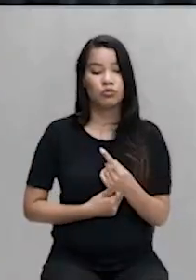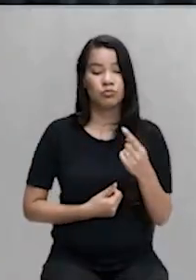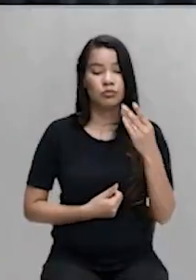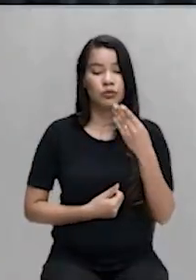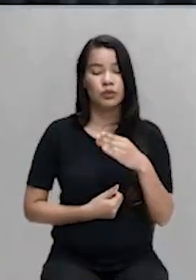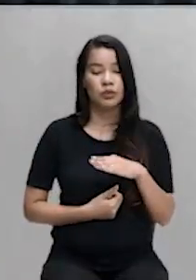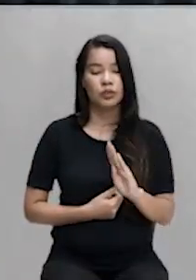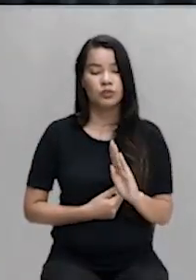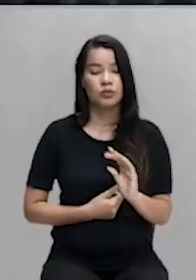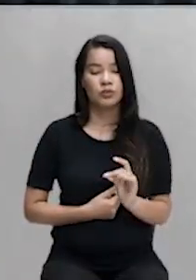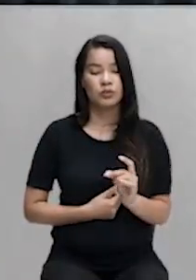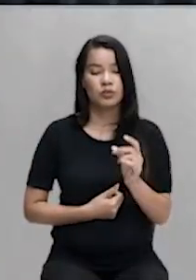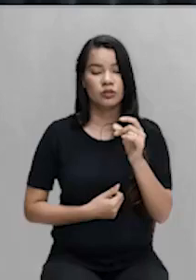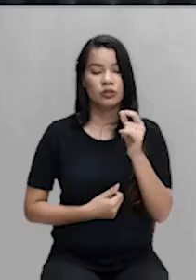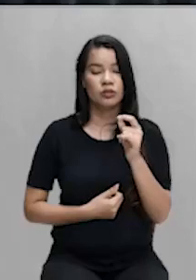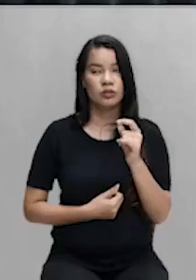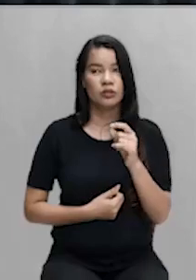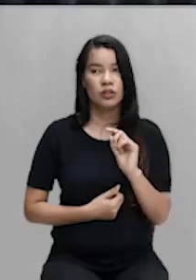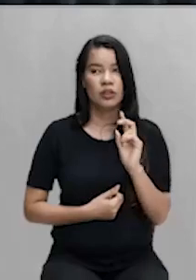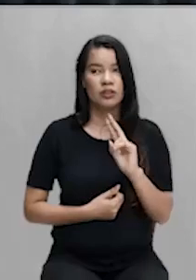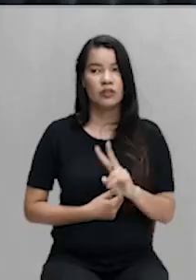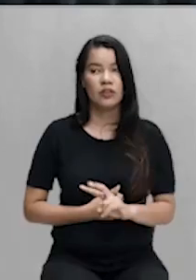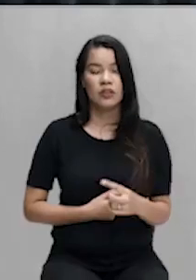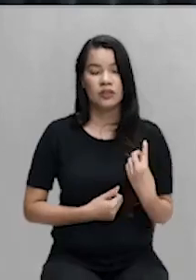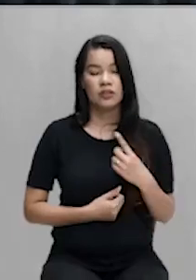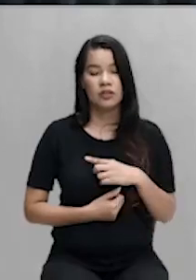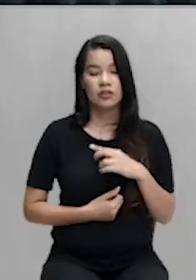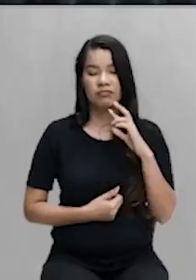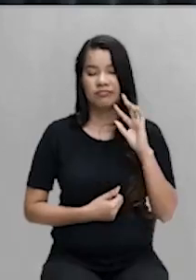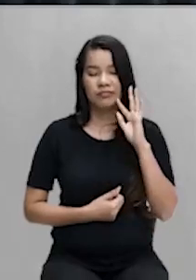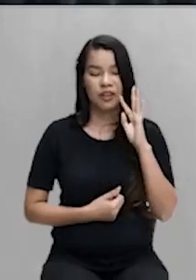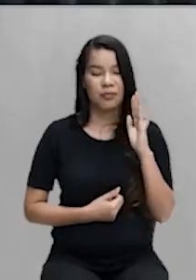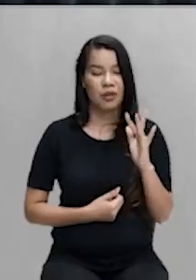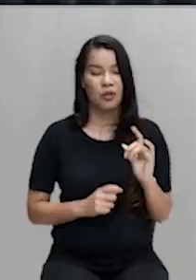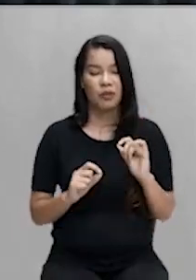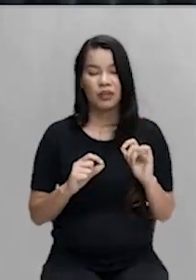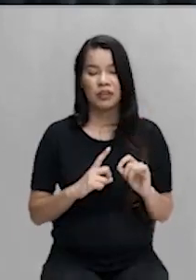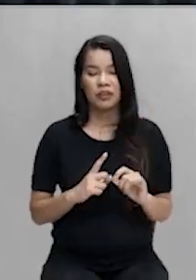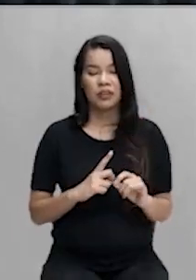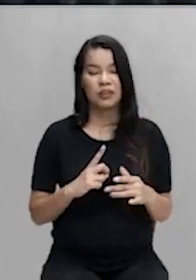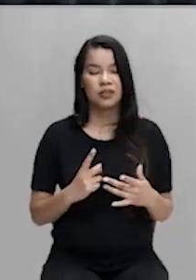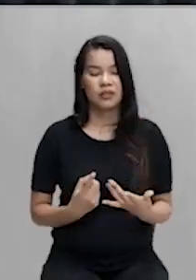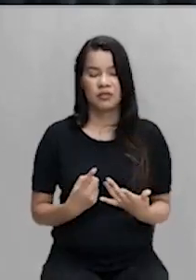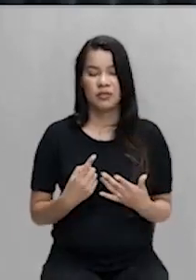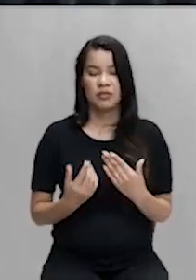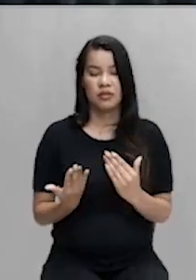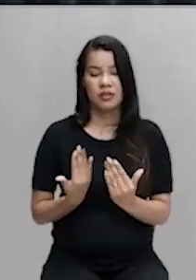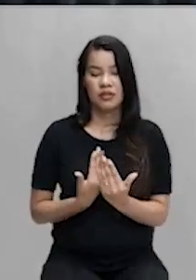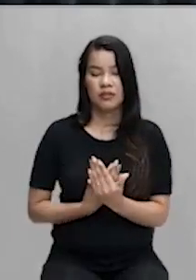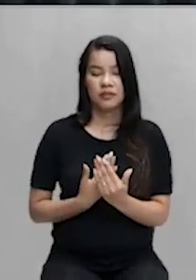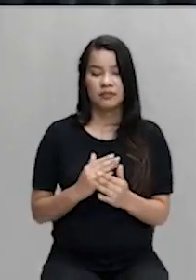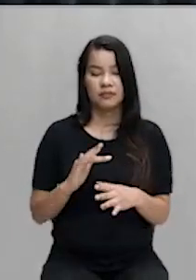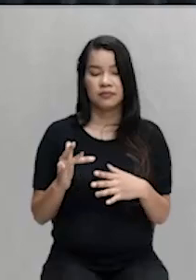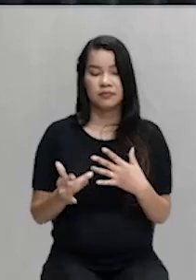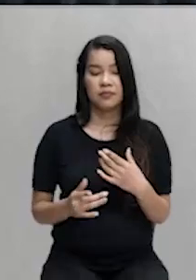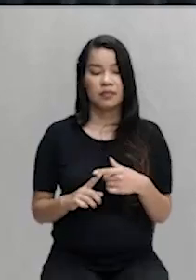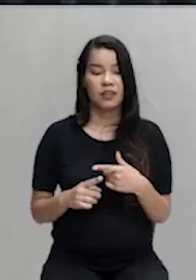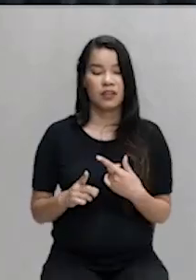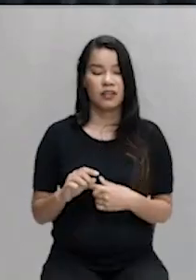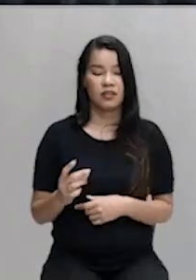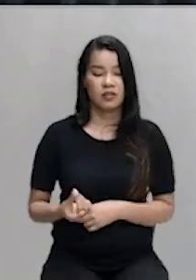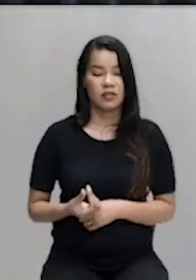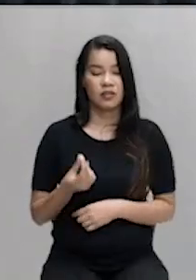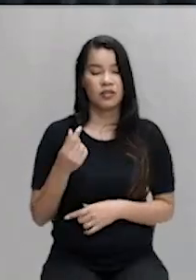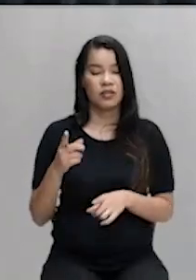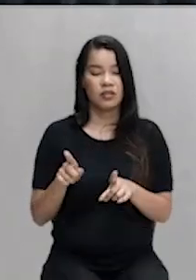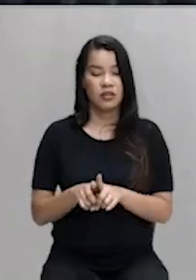imagina o que tem por trás das redes sociais que a gente utiliza, mas é muito dinheiro, é muita informação, são coisas